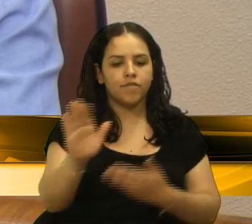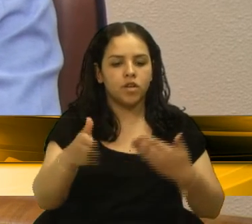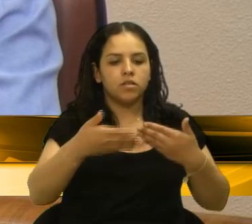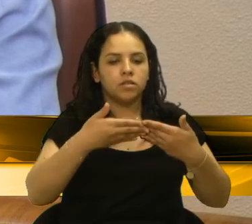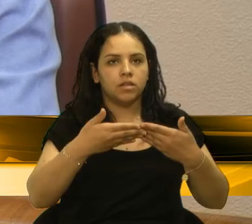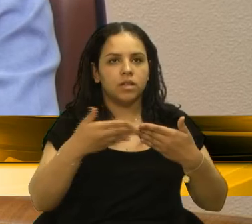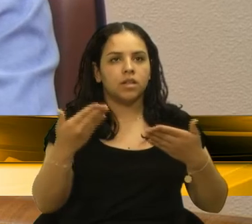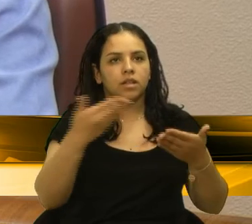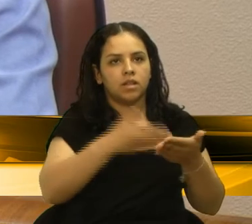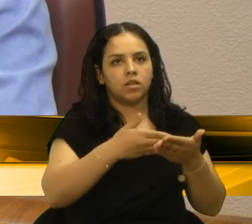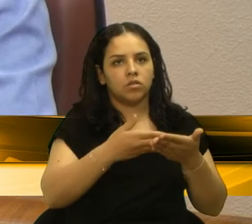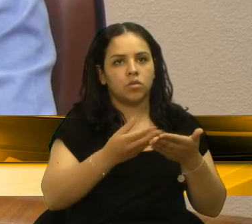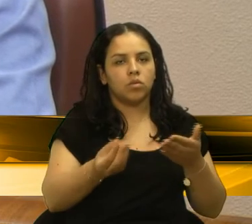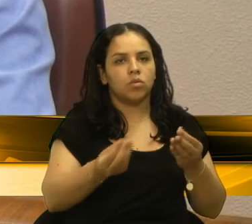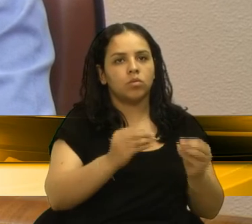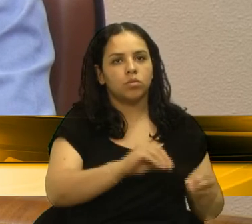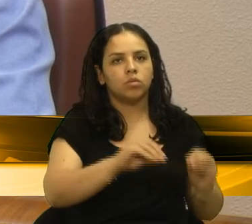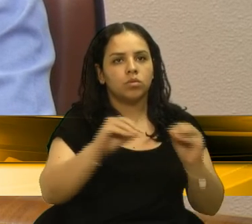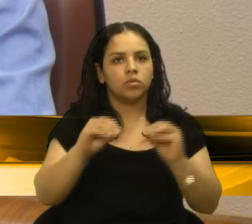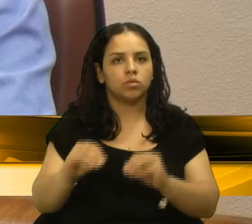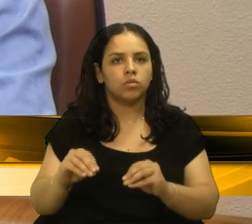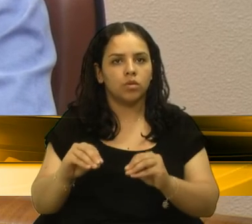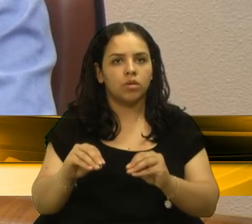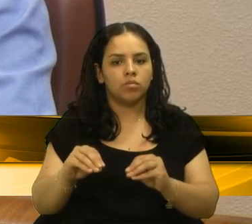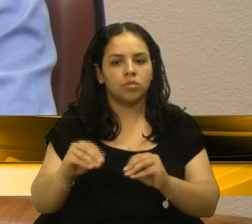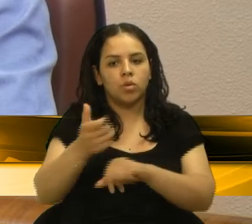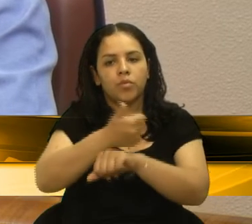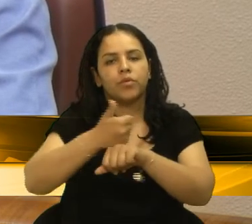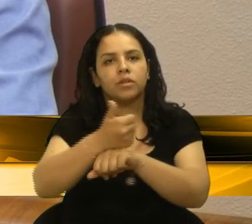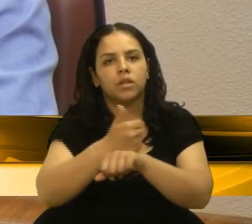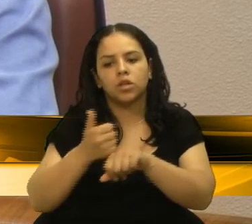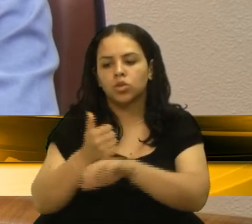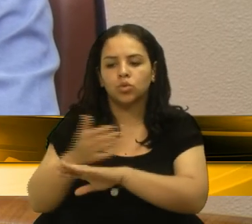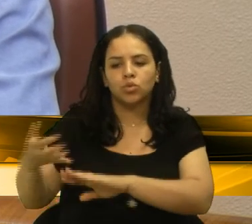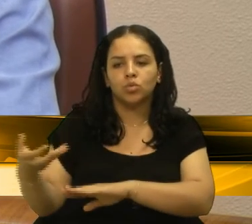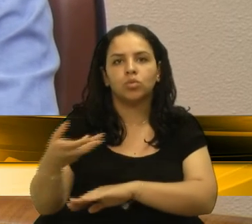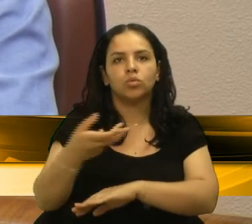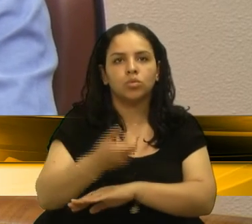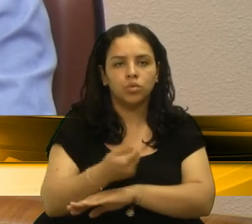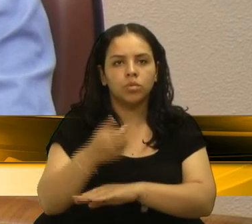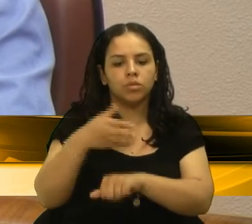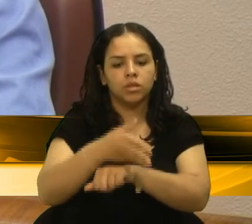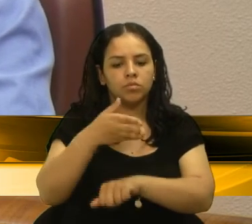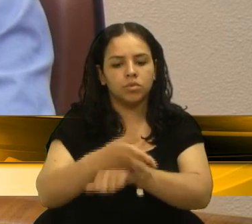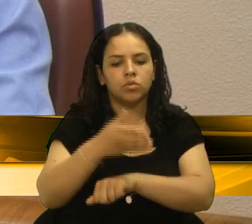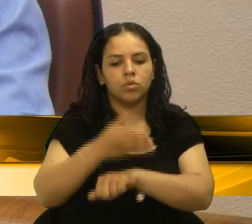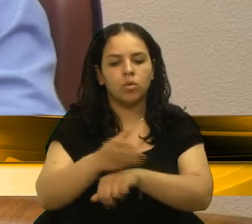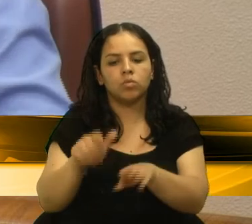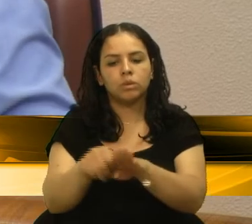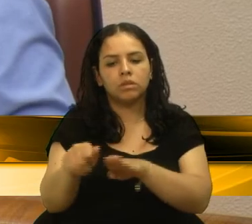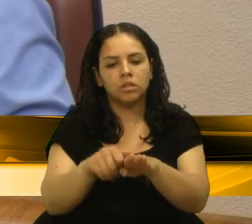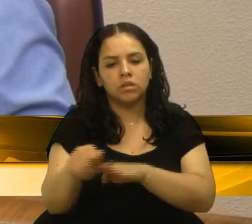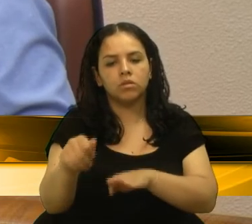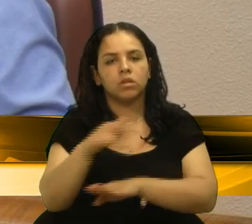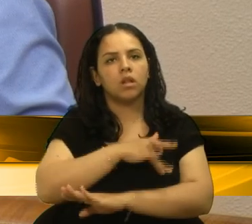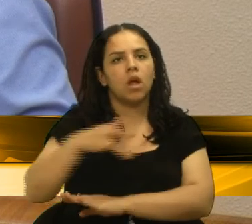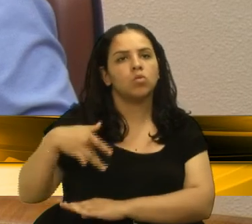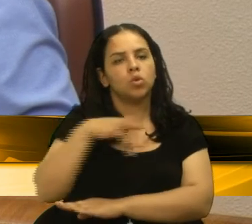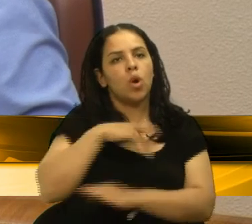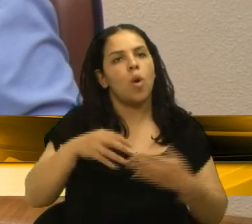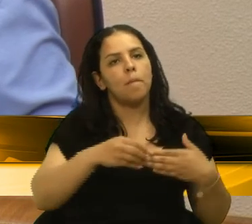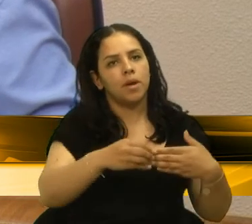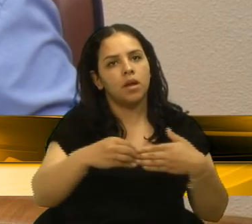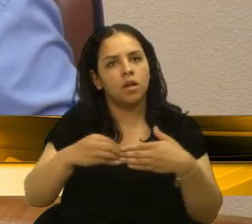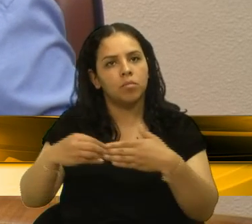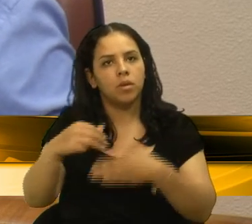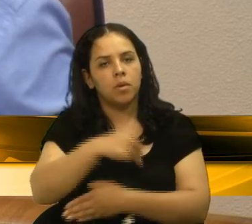a recolocação dentro das unidades dos profissionais, isso tudo, a participação ali do Conselho Municipal da Saúde, tudo isso foi acompanhado pelo